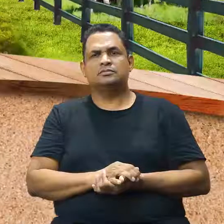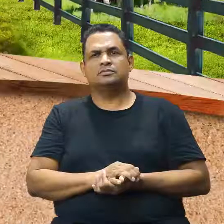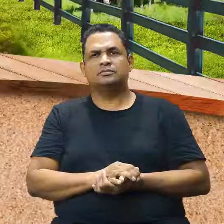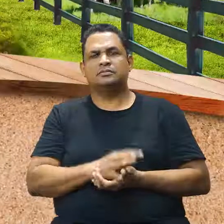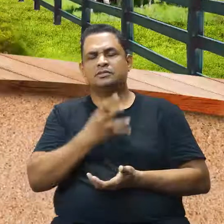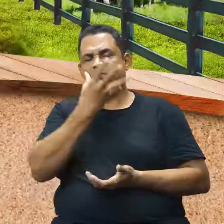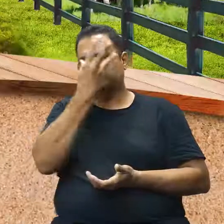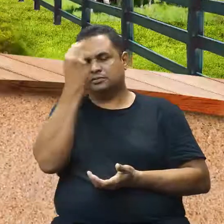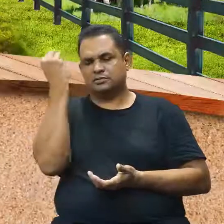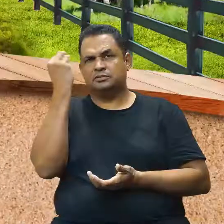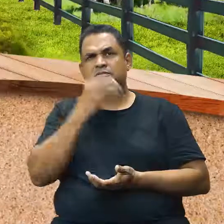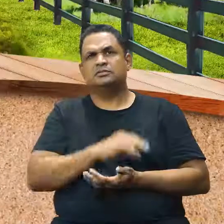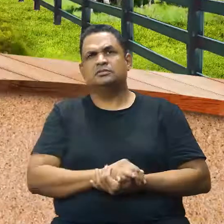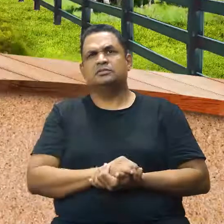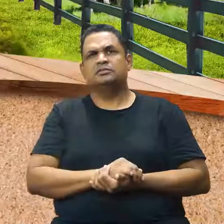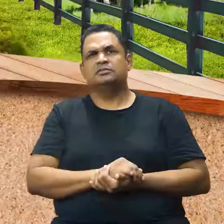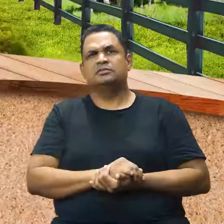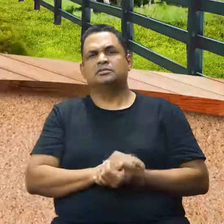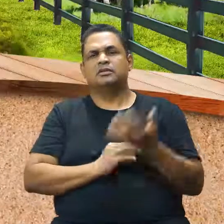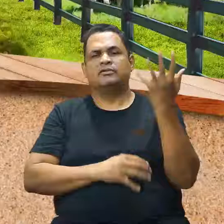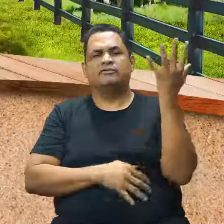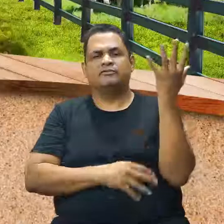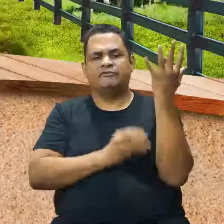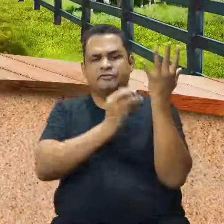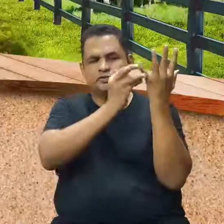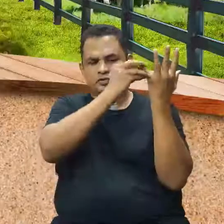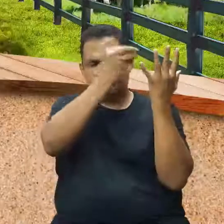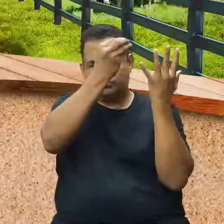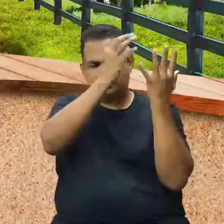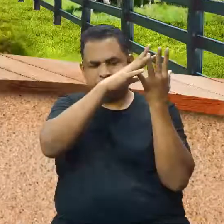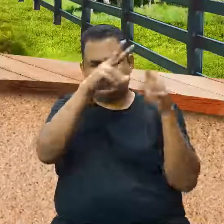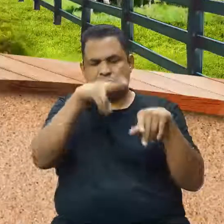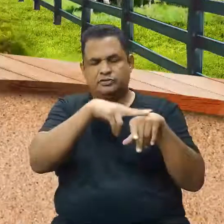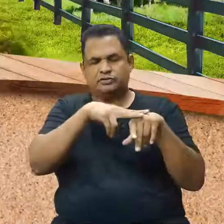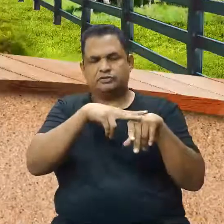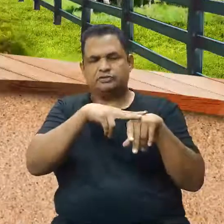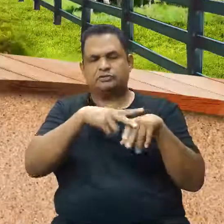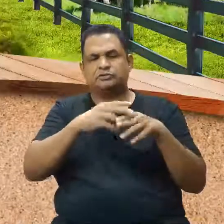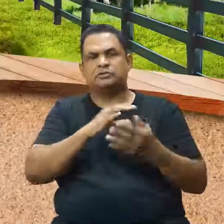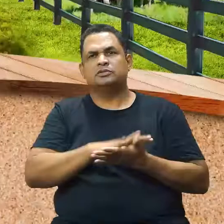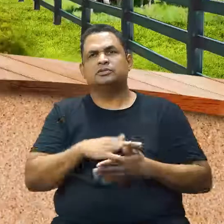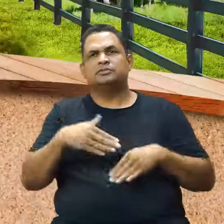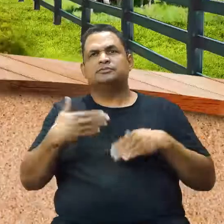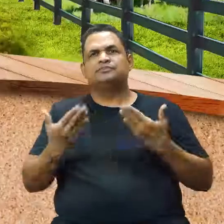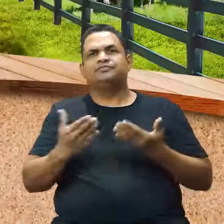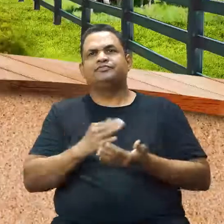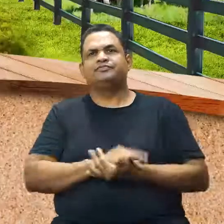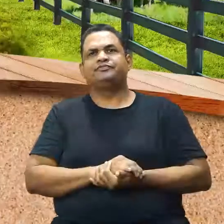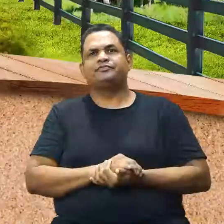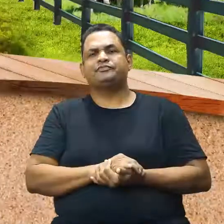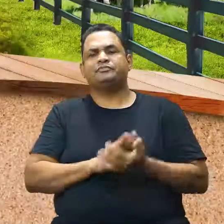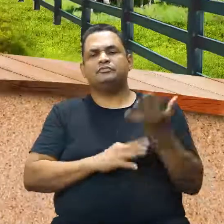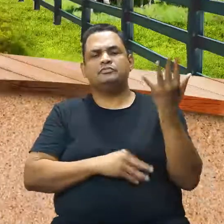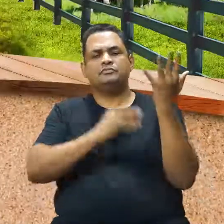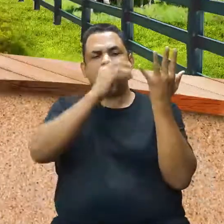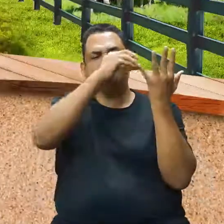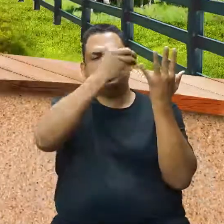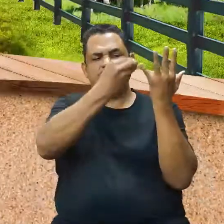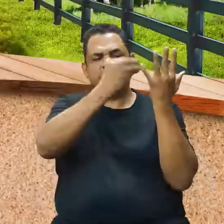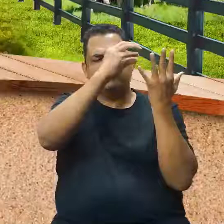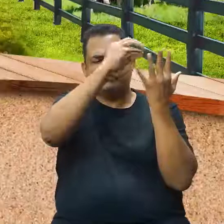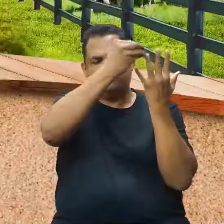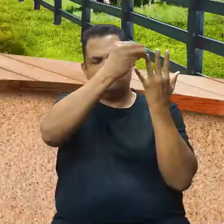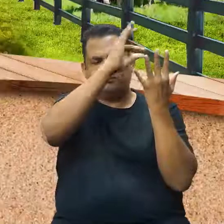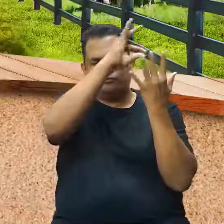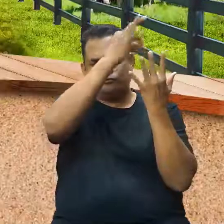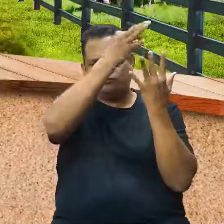tilt. Parte de vegetativa. Ô, Senhor, muito obrigado. Quando a gente fala de produção de folha, é a parte